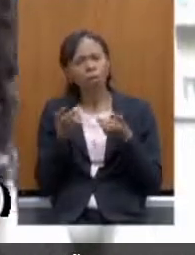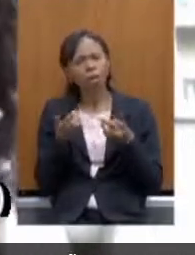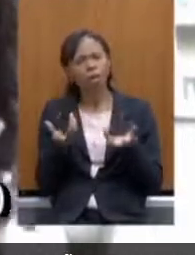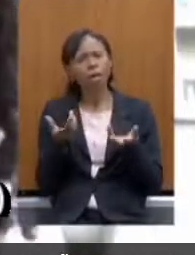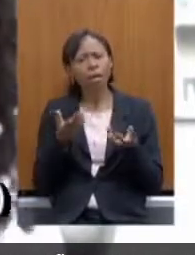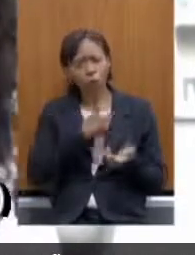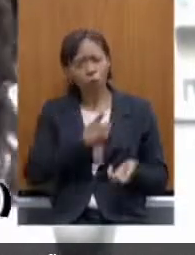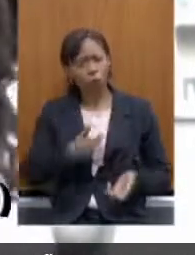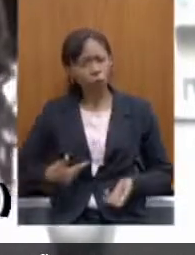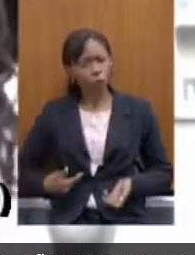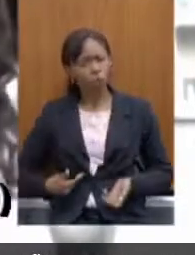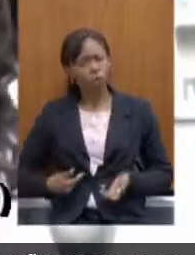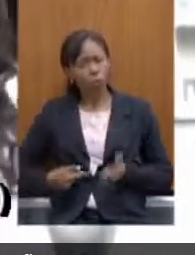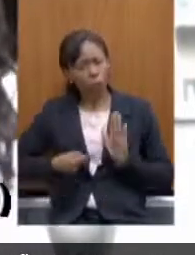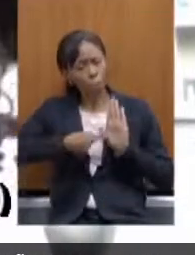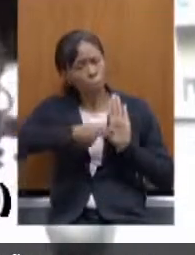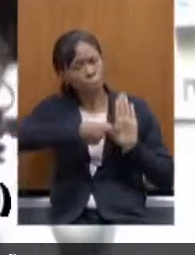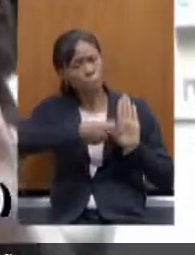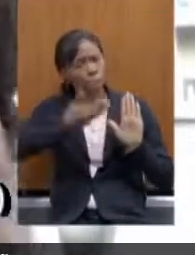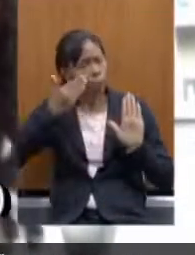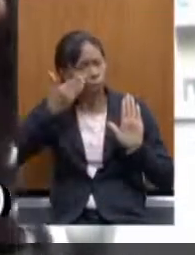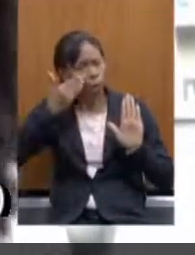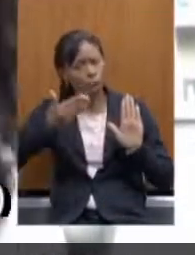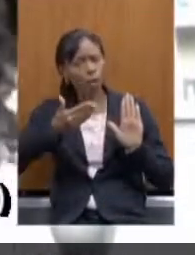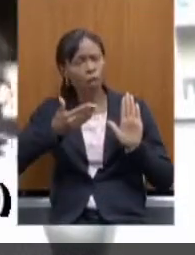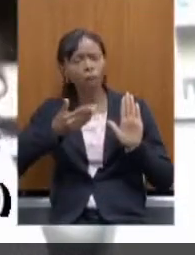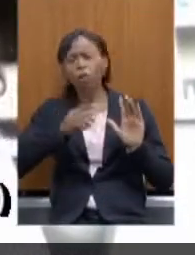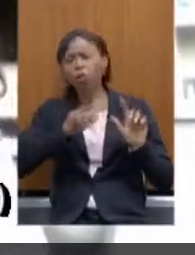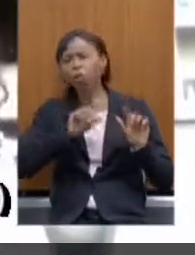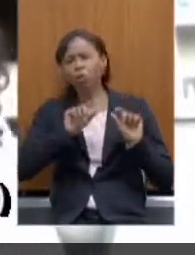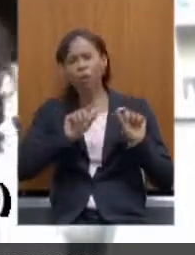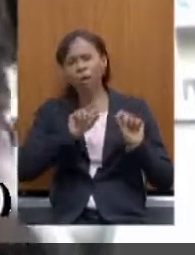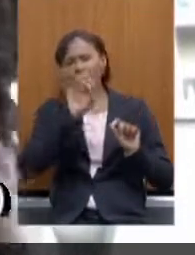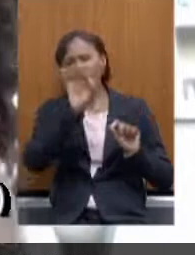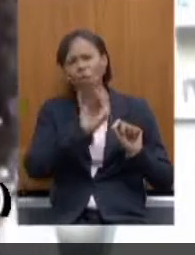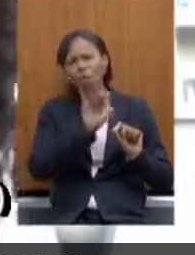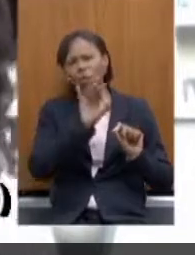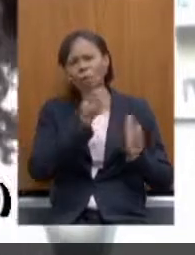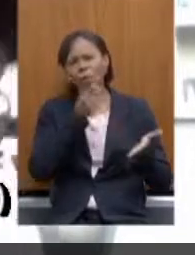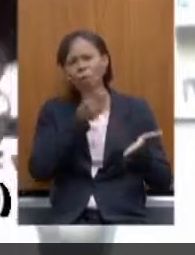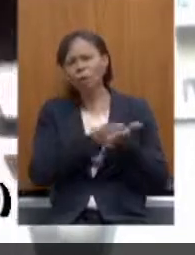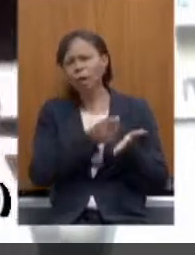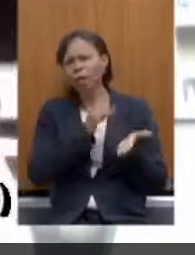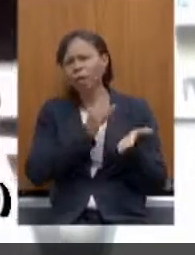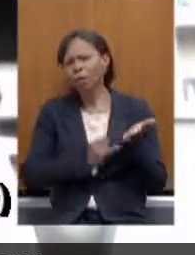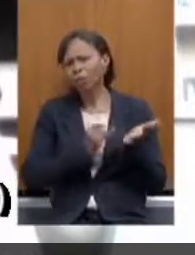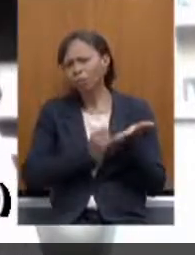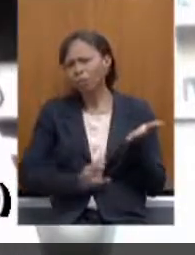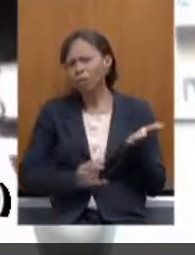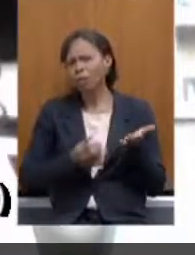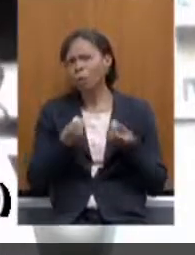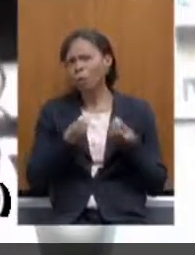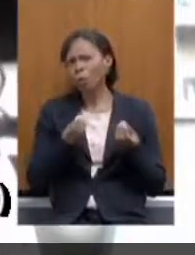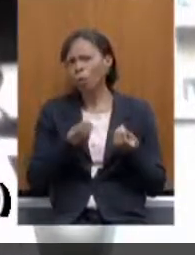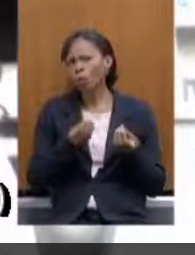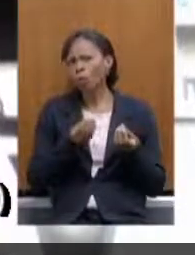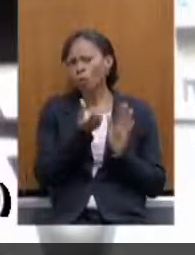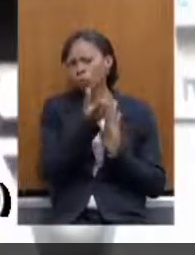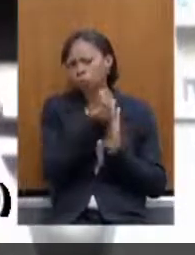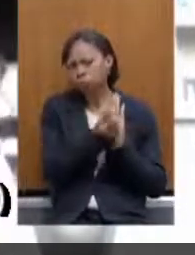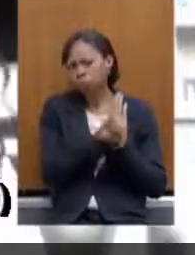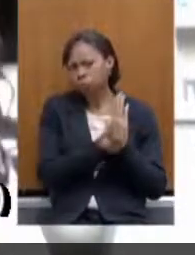estado de transparência no processo de seco fiscal então caixa do estado e